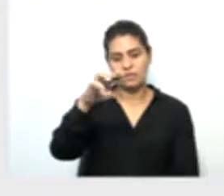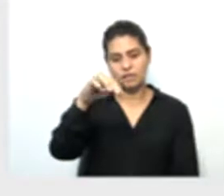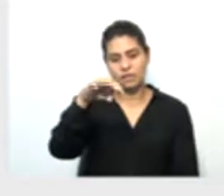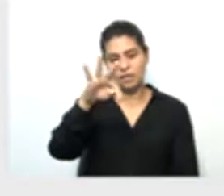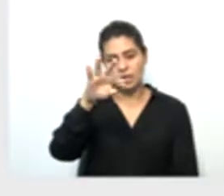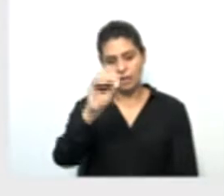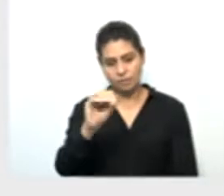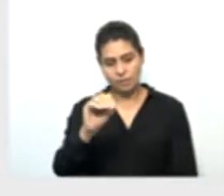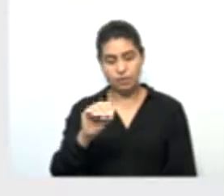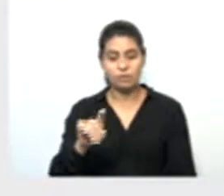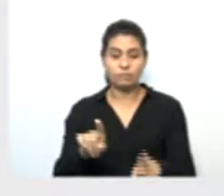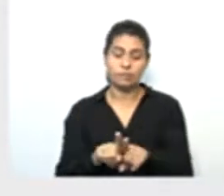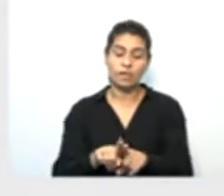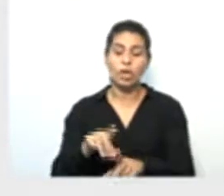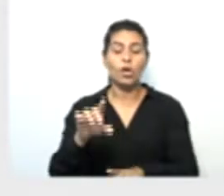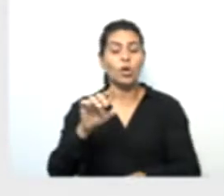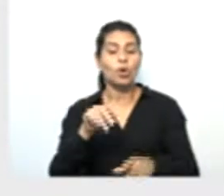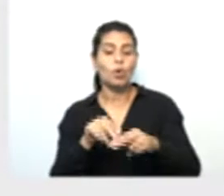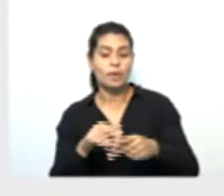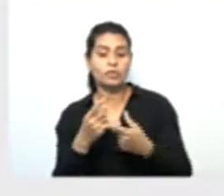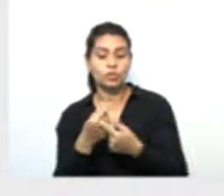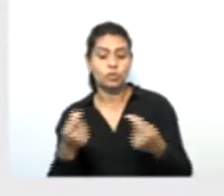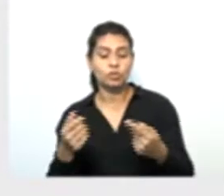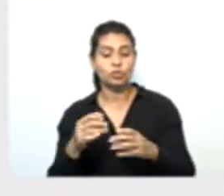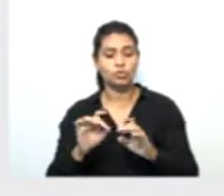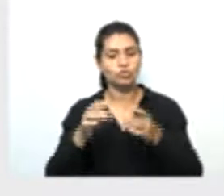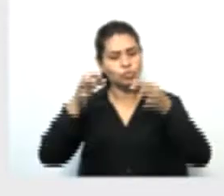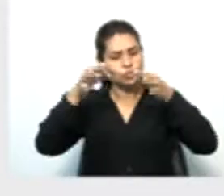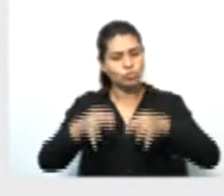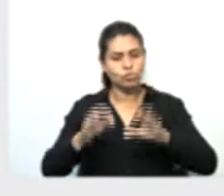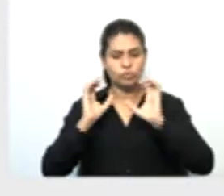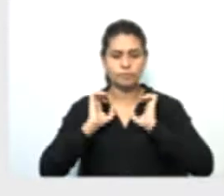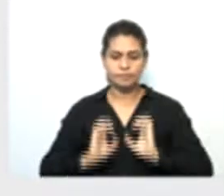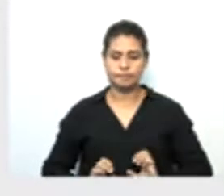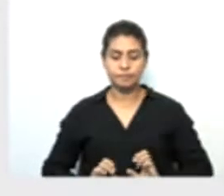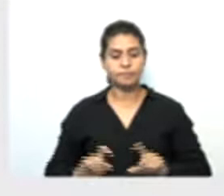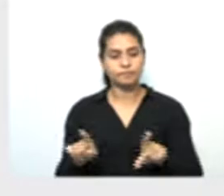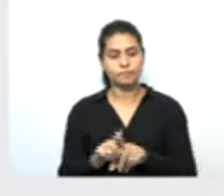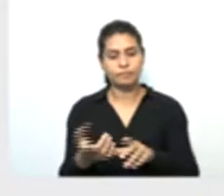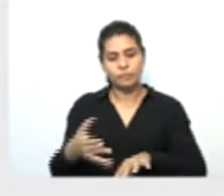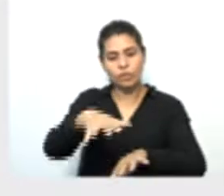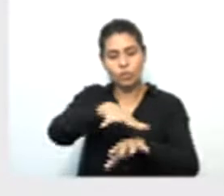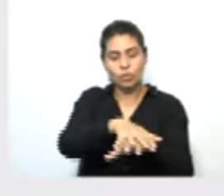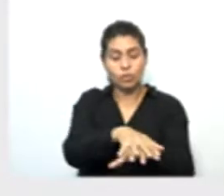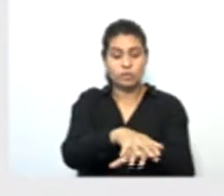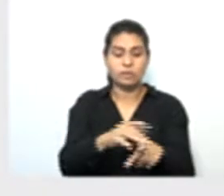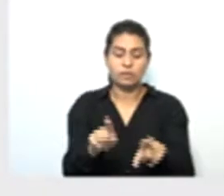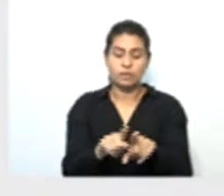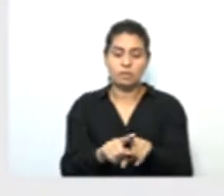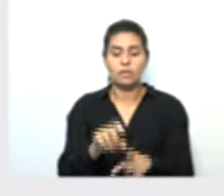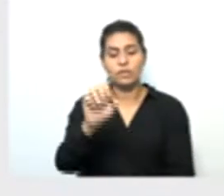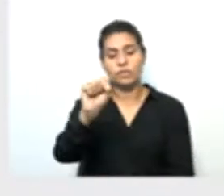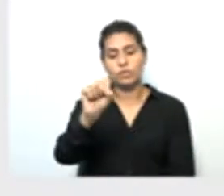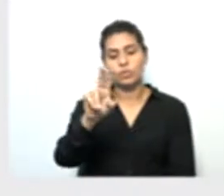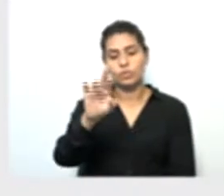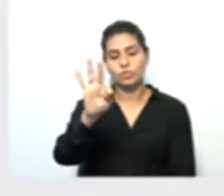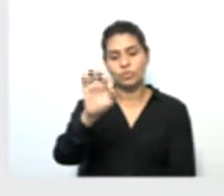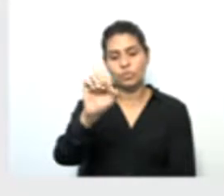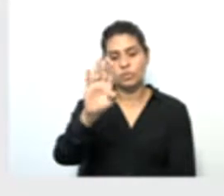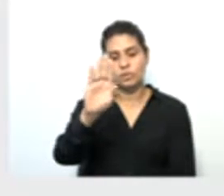sobre comércio justo e ético, sobre operações de cooperativas e inclusão social, sobre sustentabilidade